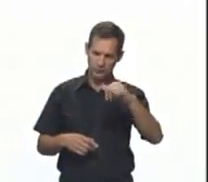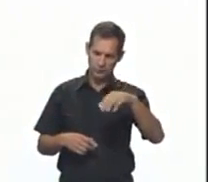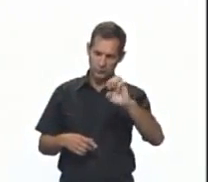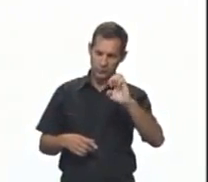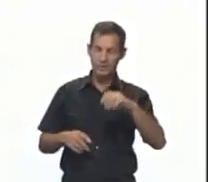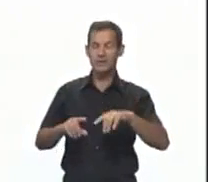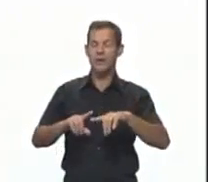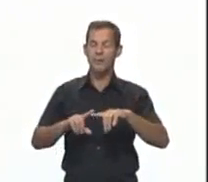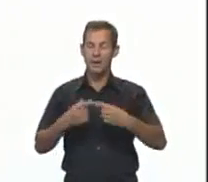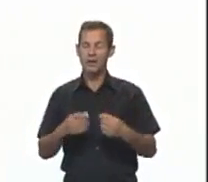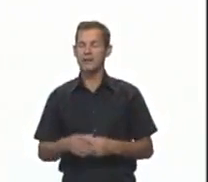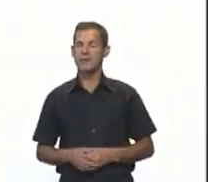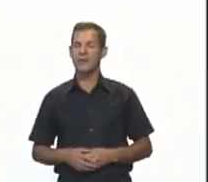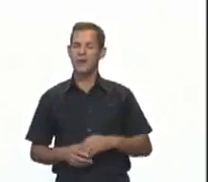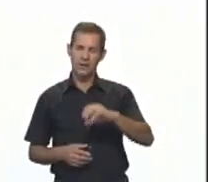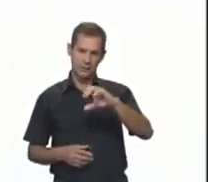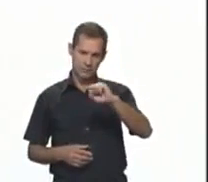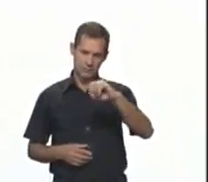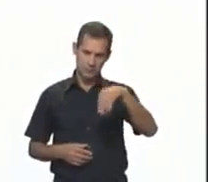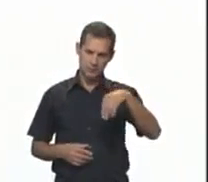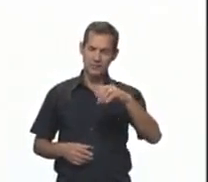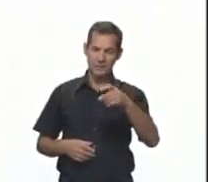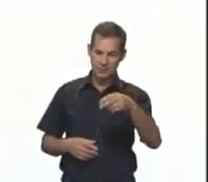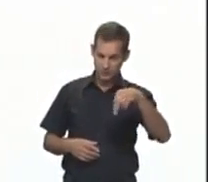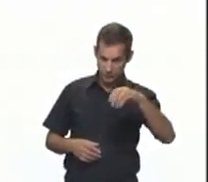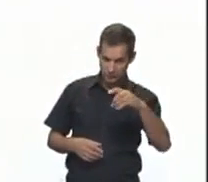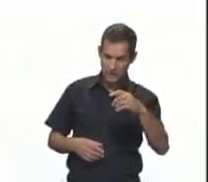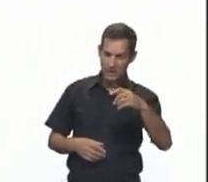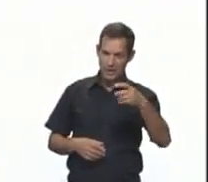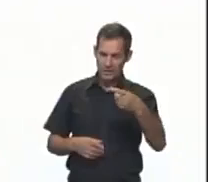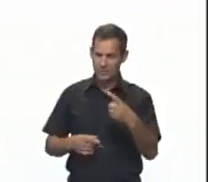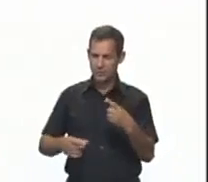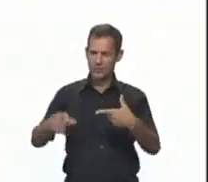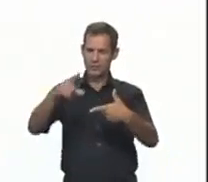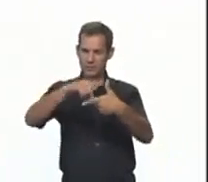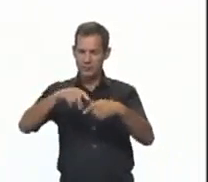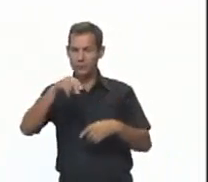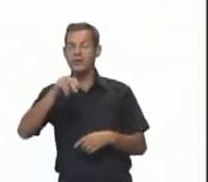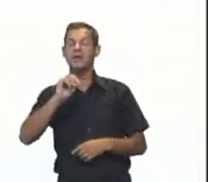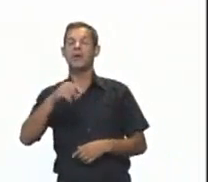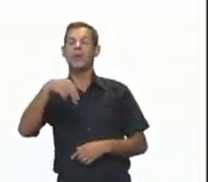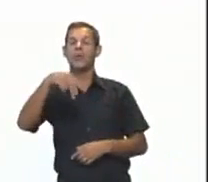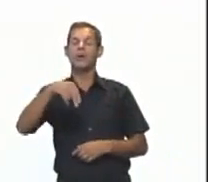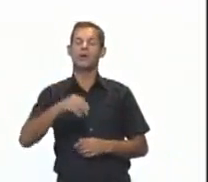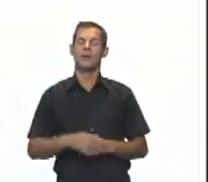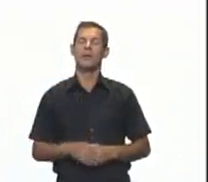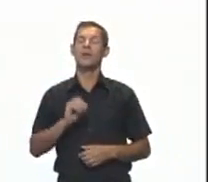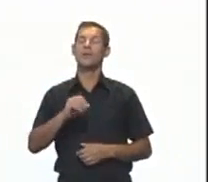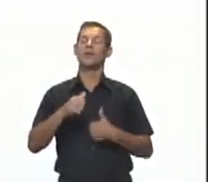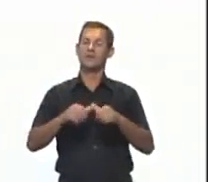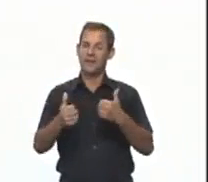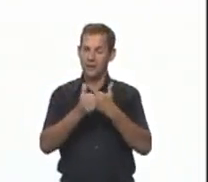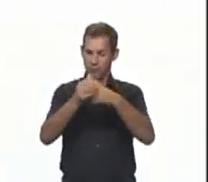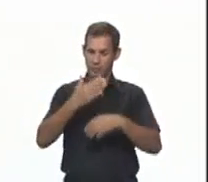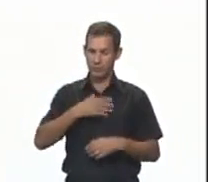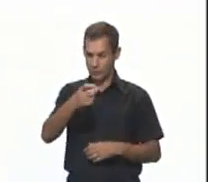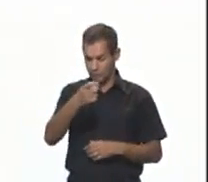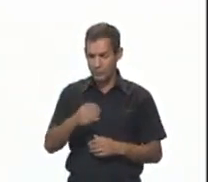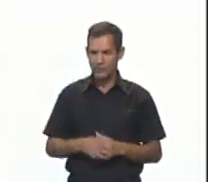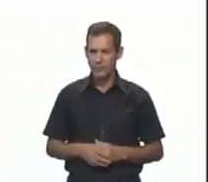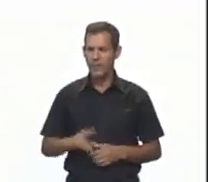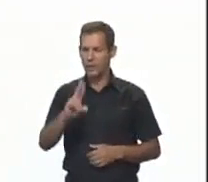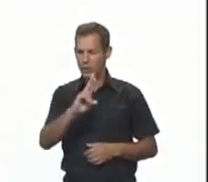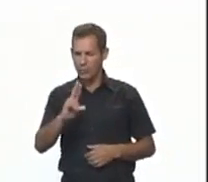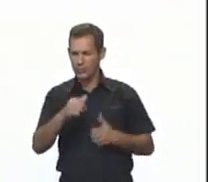de nx dx é seno de n de x dividido pelo n. Quem que é esse n? É o que está acompanhando o meu x lá.